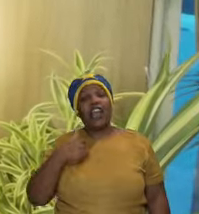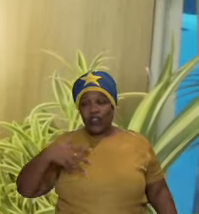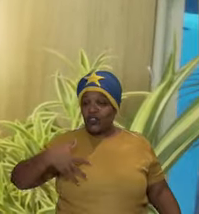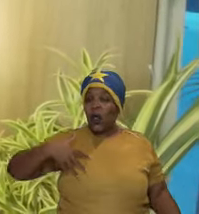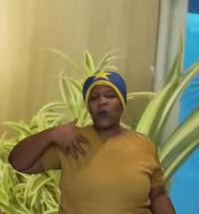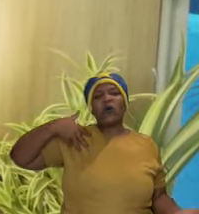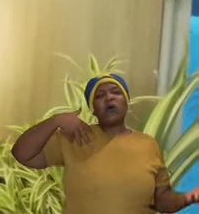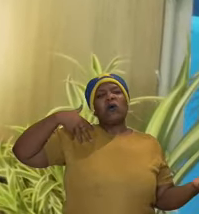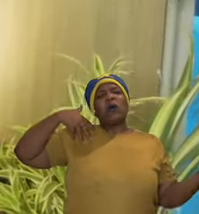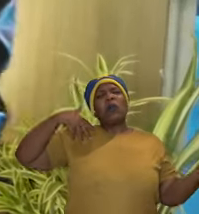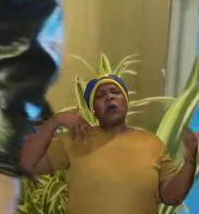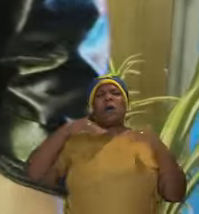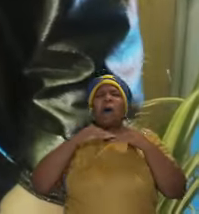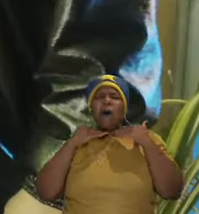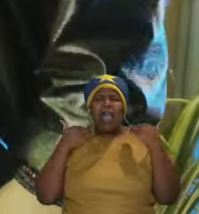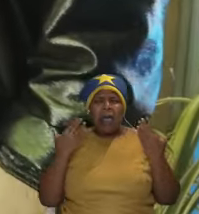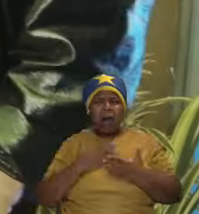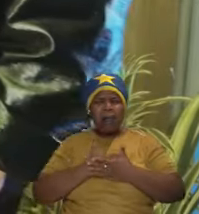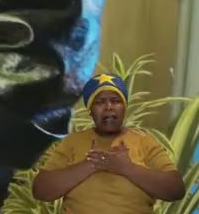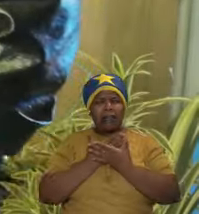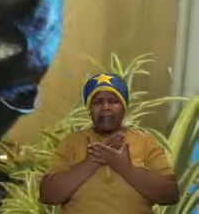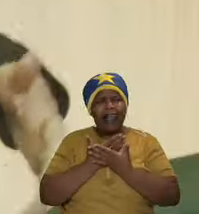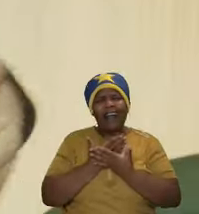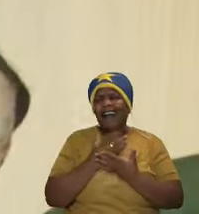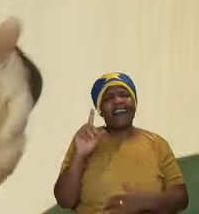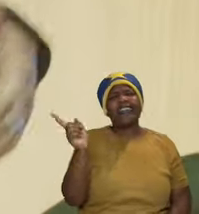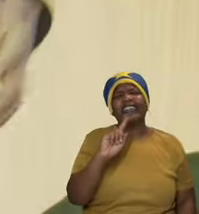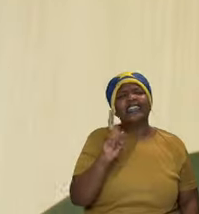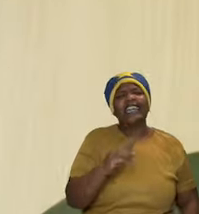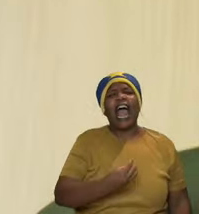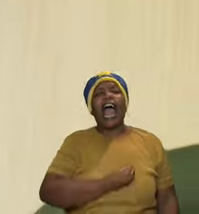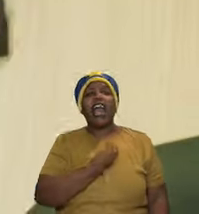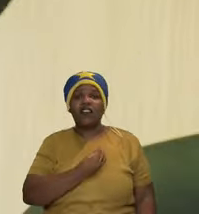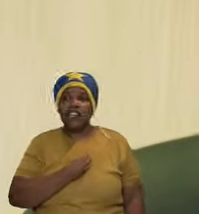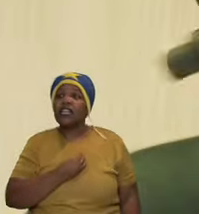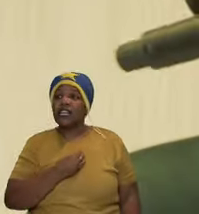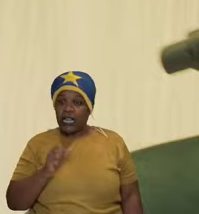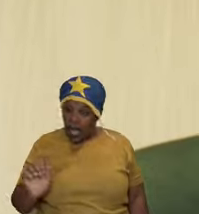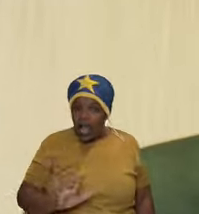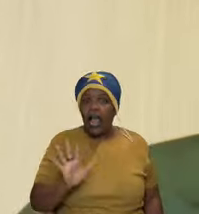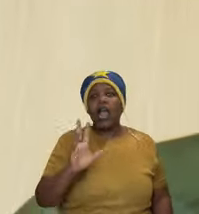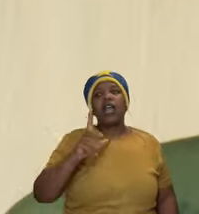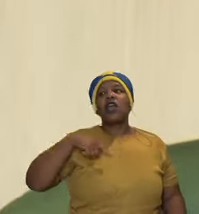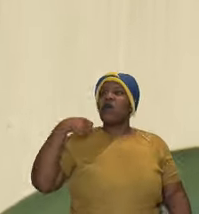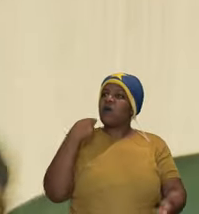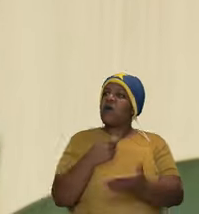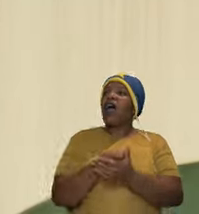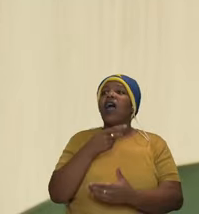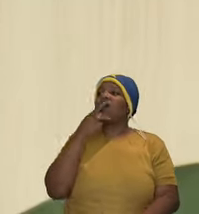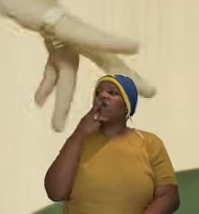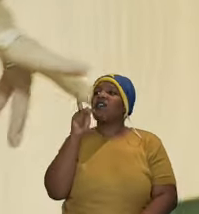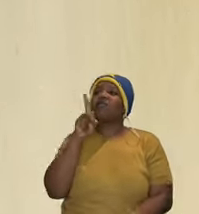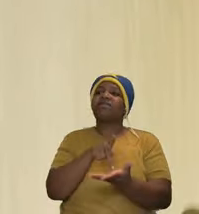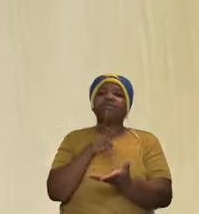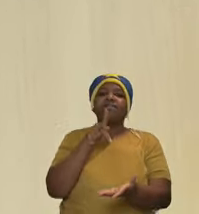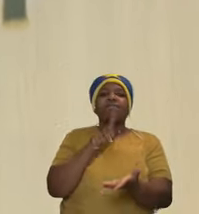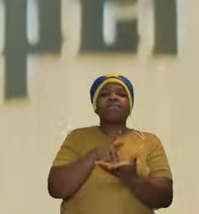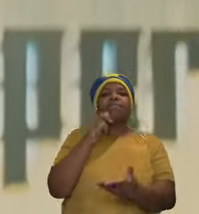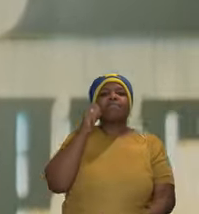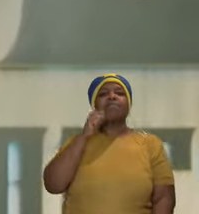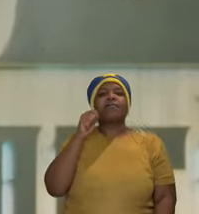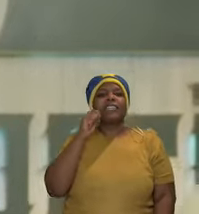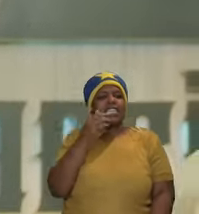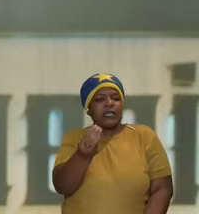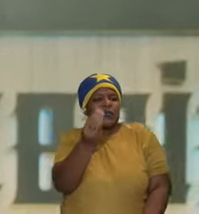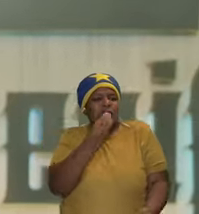Orgulhoso demais pra morrer de paixão. A vida é cara, eu pago o preço. Só, mano, até confesso. Às vezes ela me dá